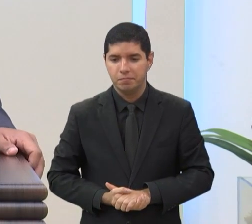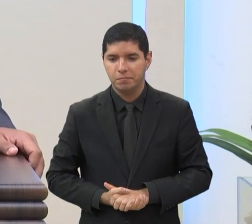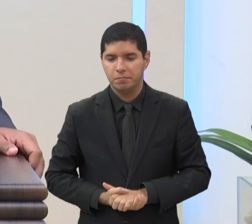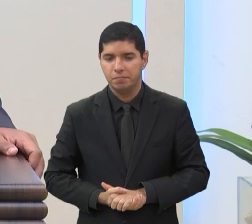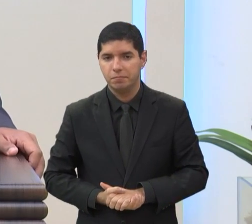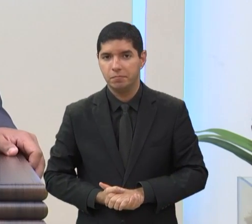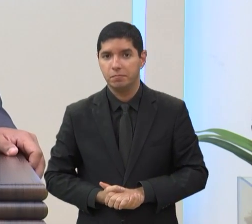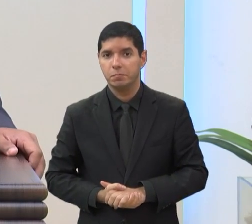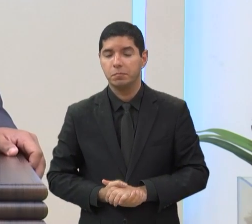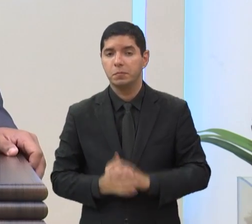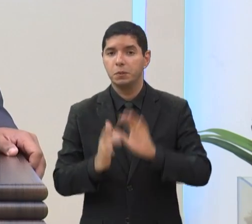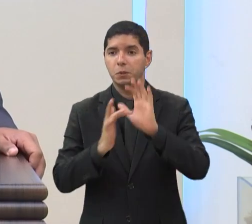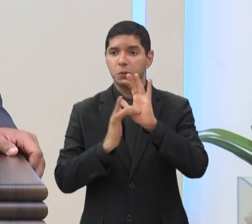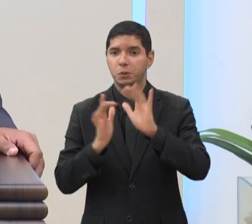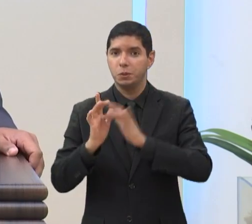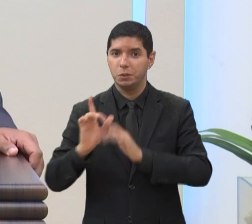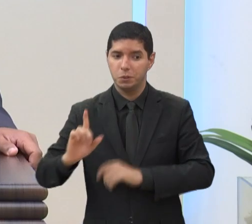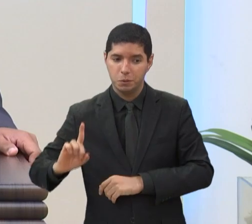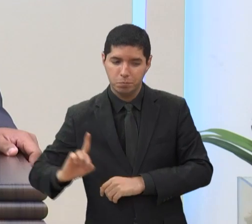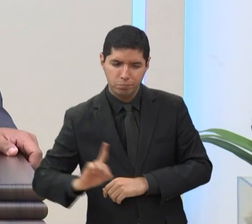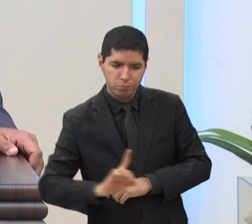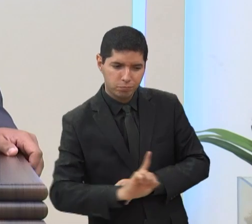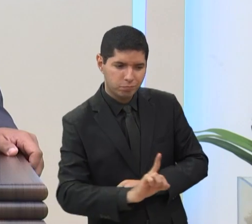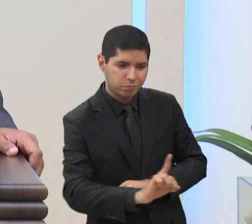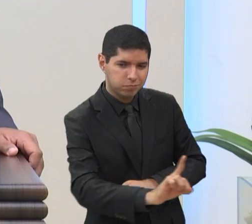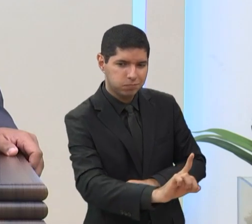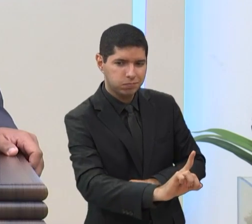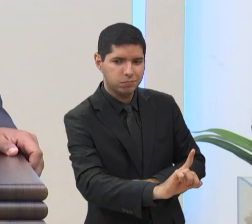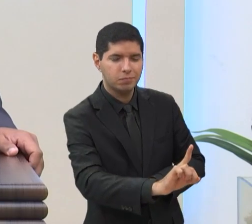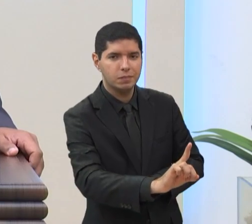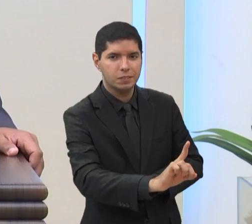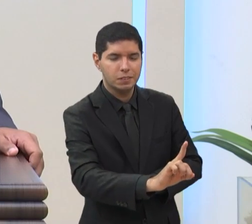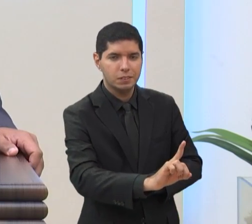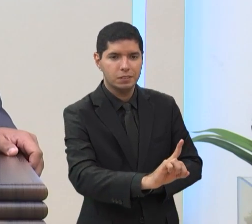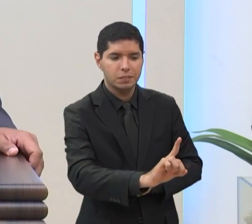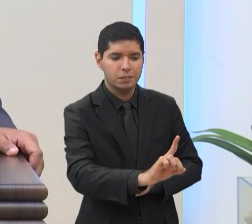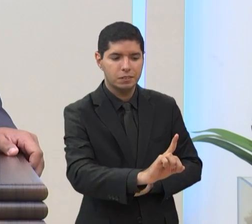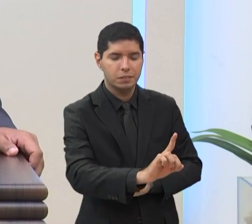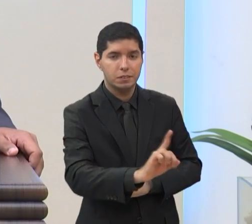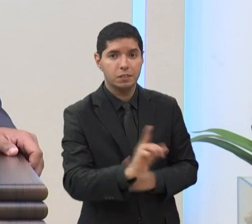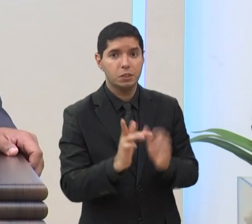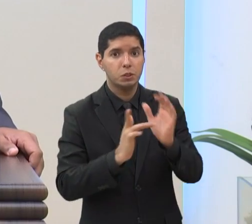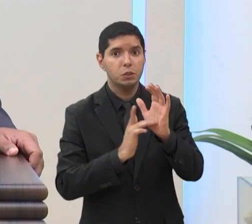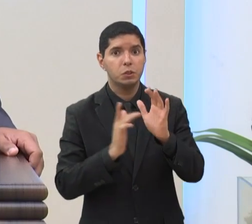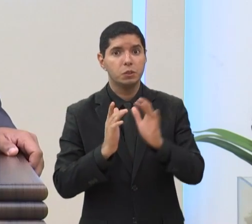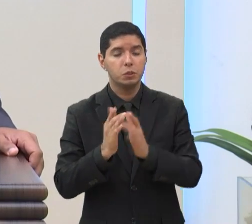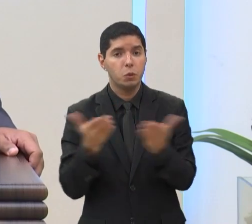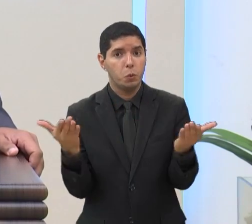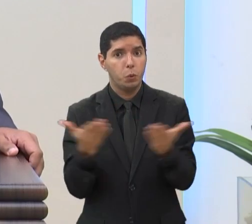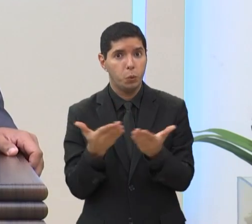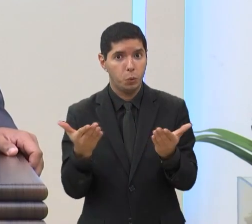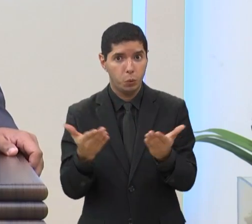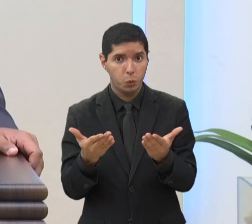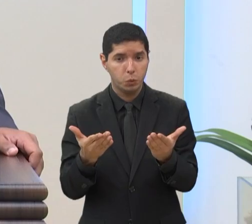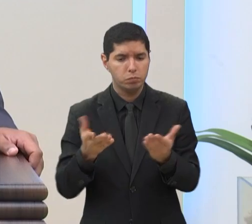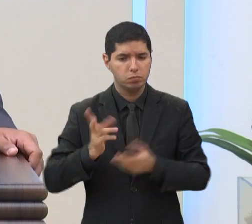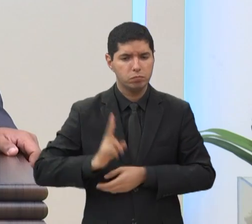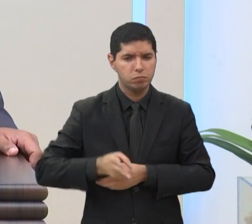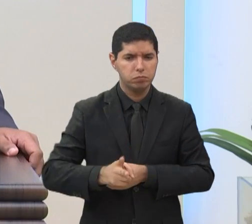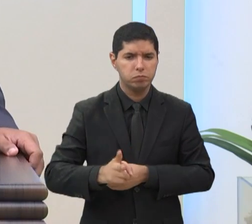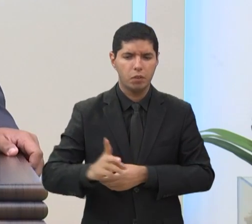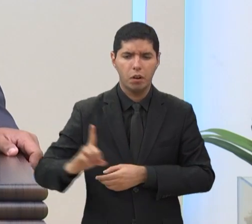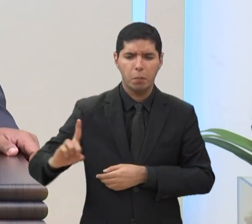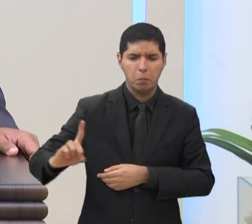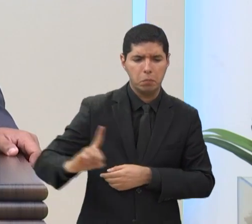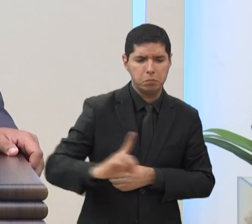Jesus passou por aquele cego e ele ainda hoje passa por tantas